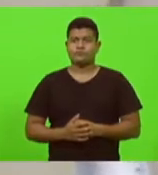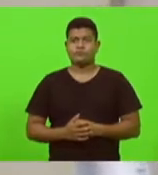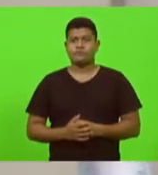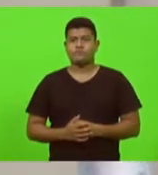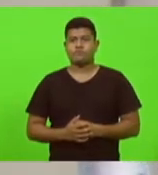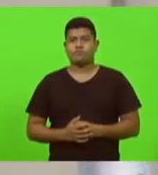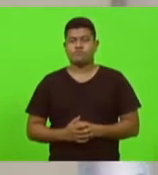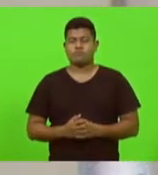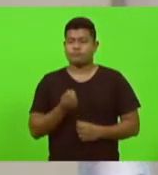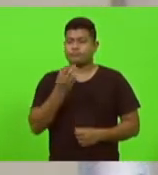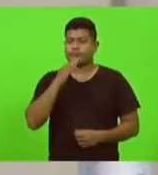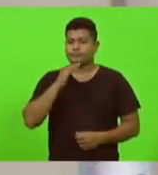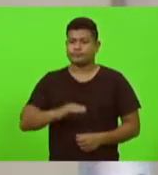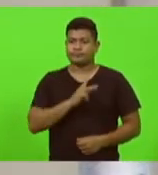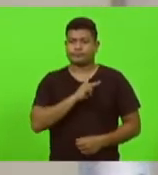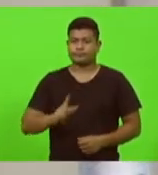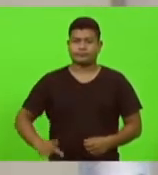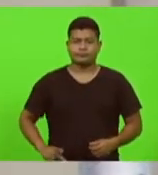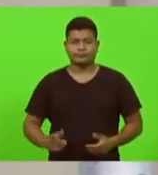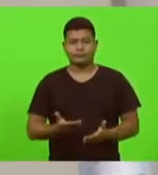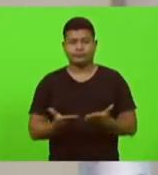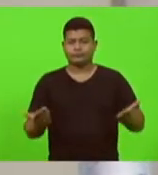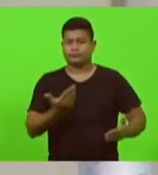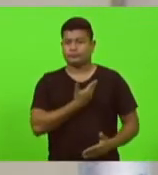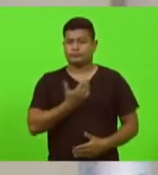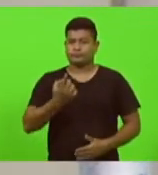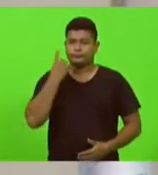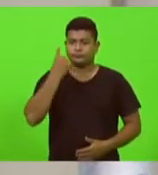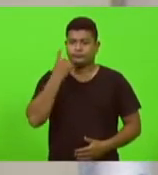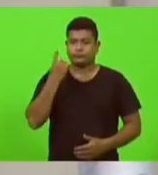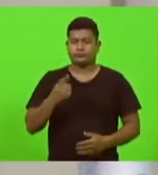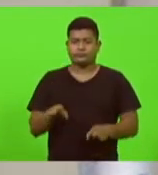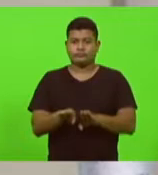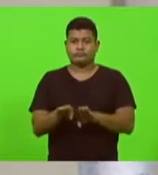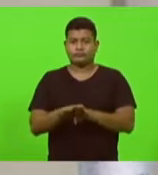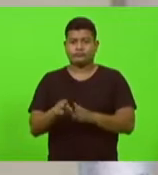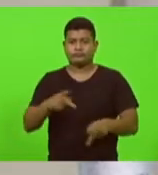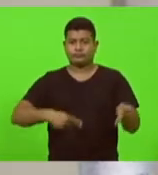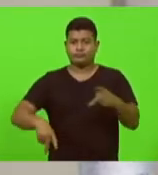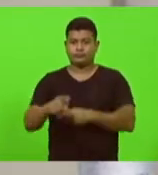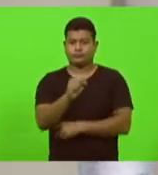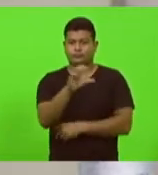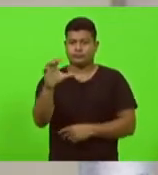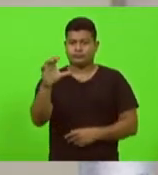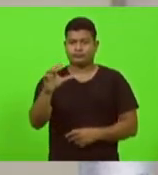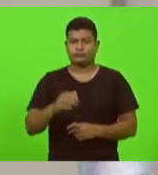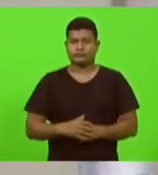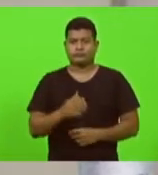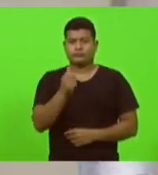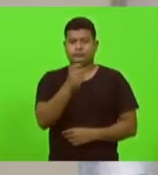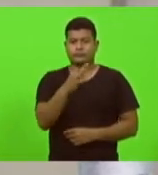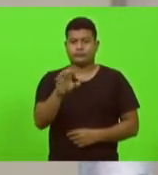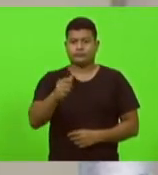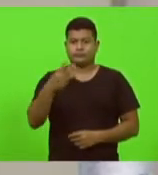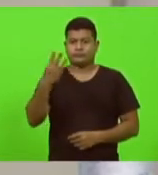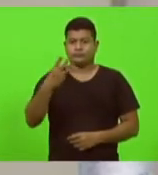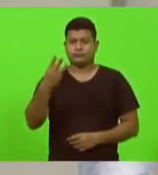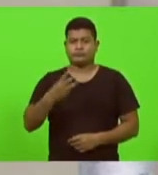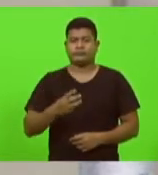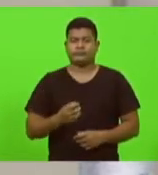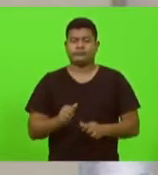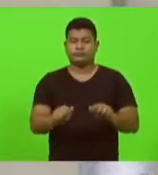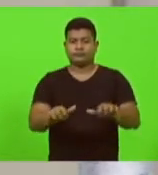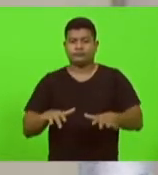Boa tarde, senhor presidente, colegas deputados, cidadãos catarinenses. Ata da terceira sessão ordinária